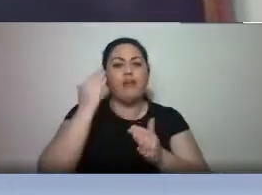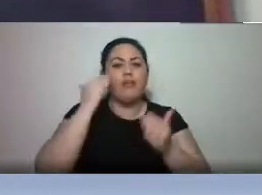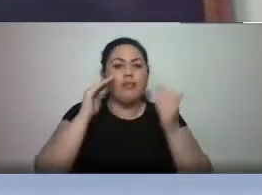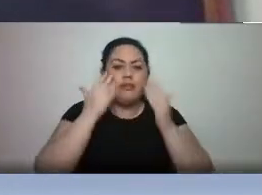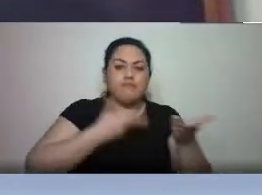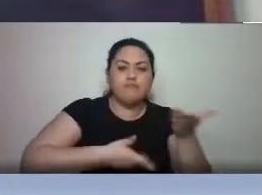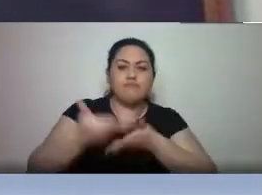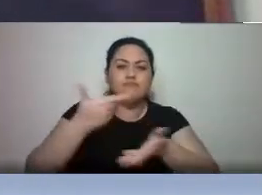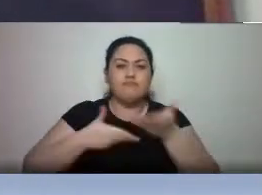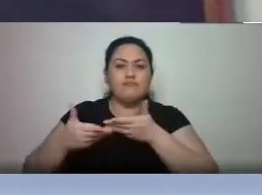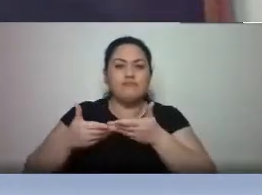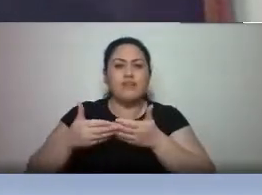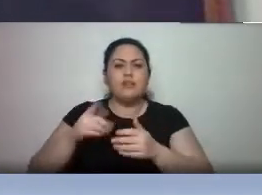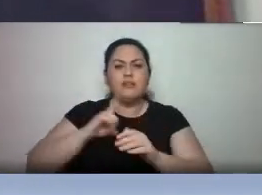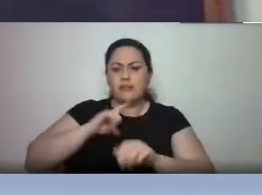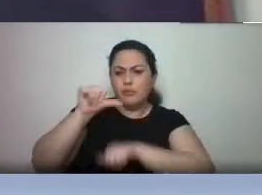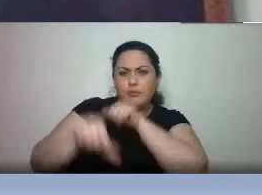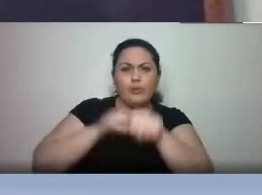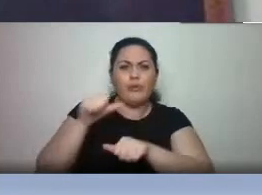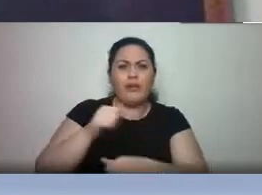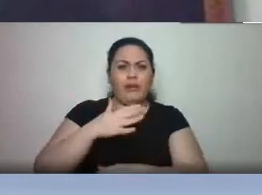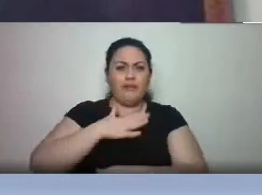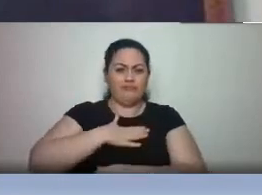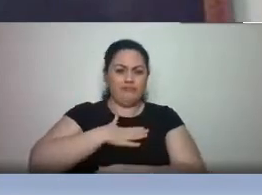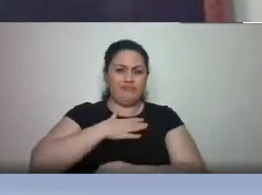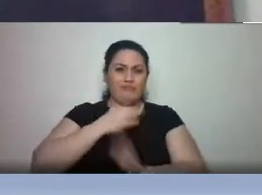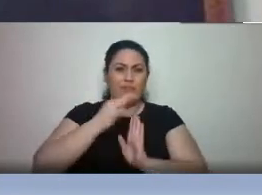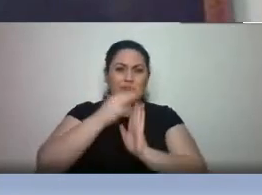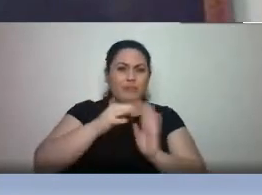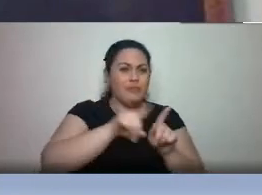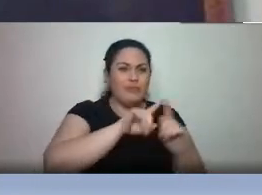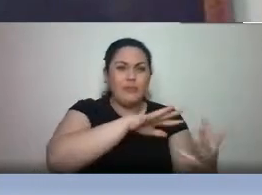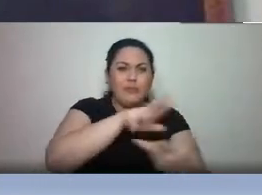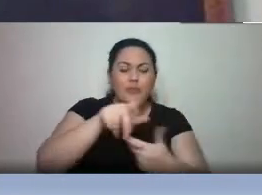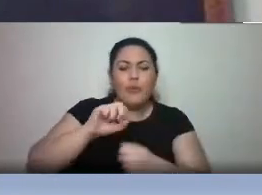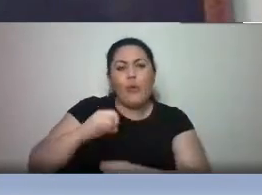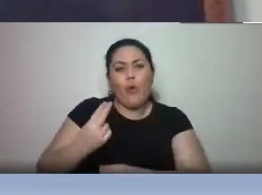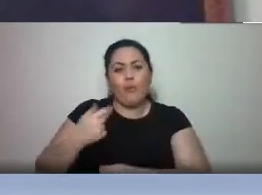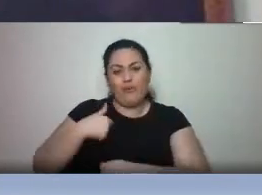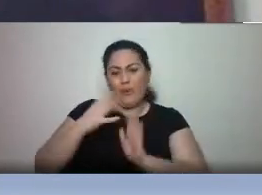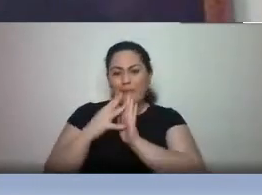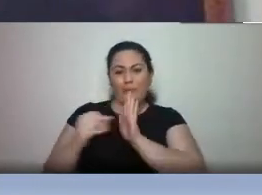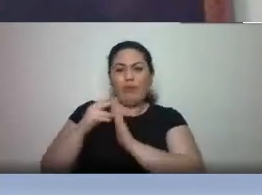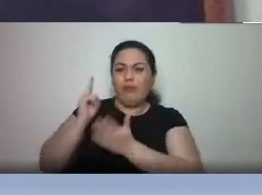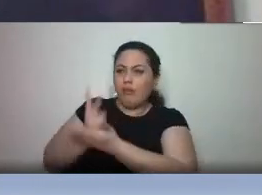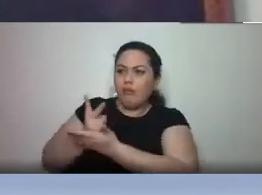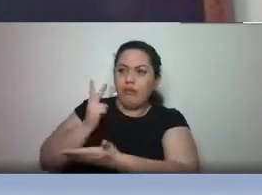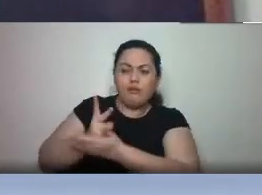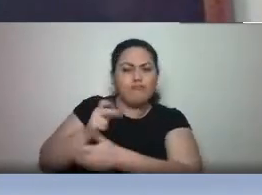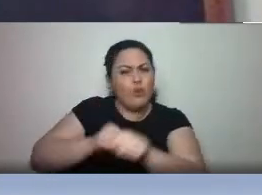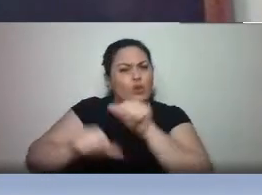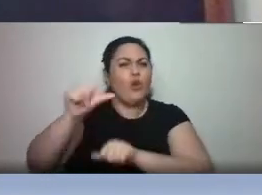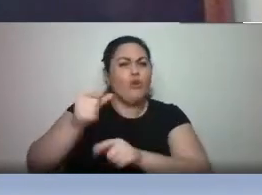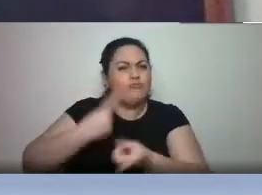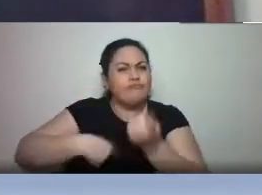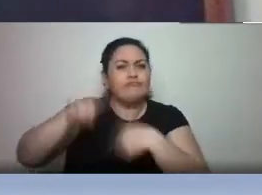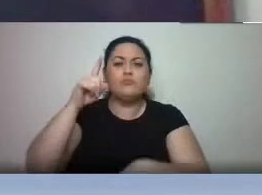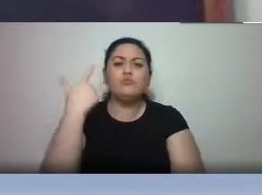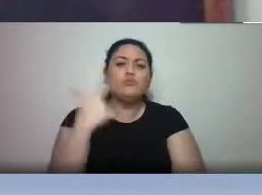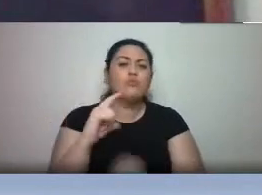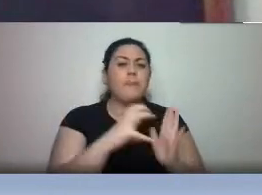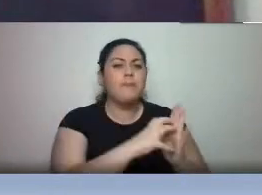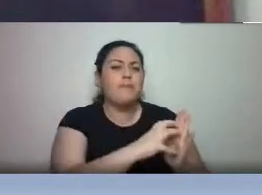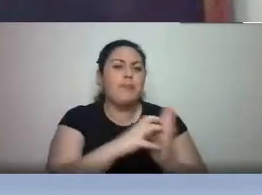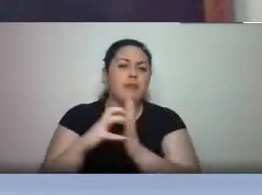desfazer velhos moldes, ou mais do que isso, ver que não há padrões necessários a ser habitados.